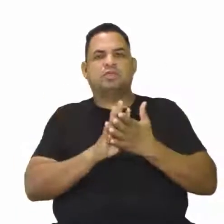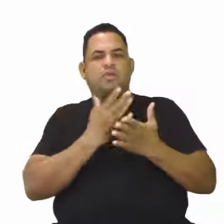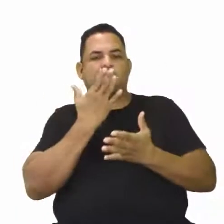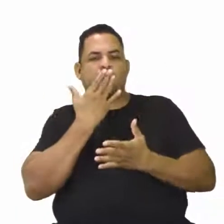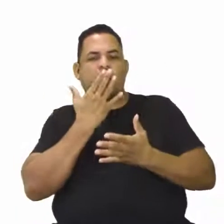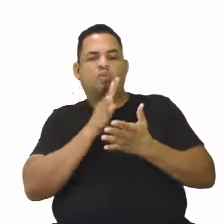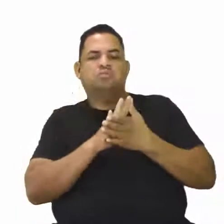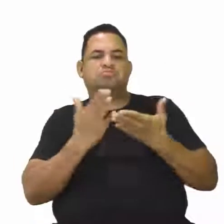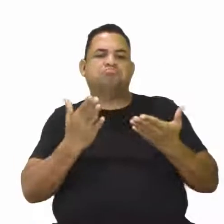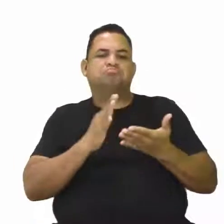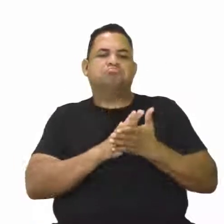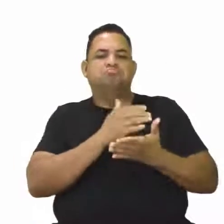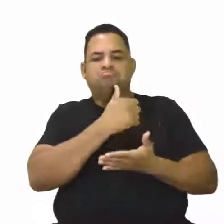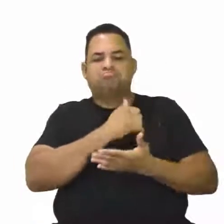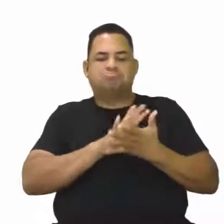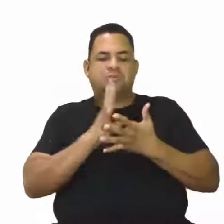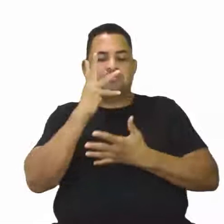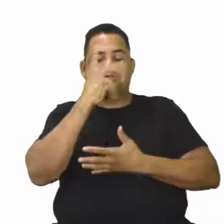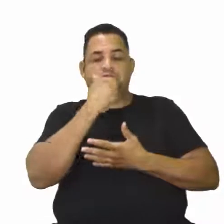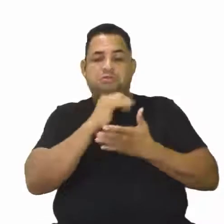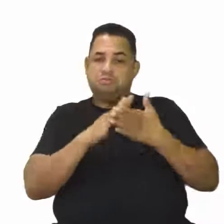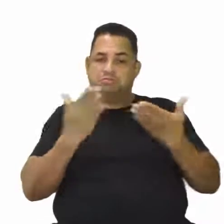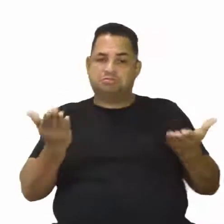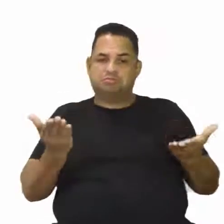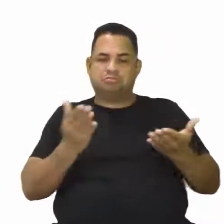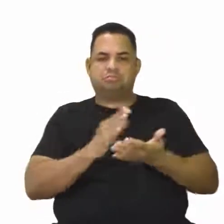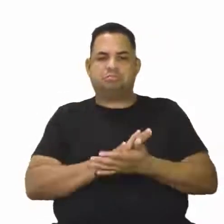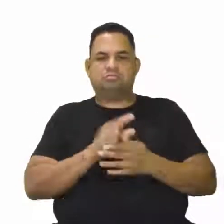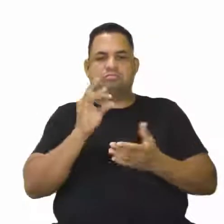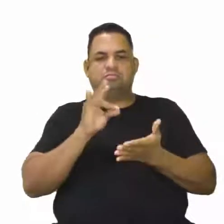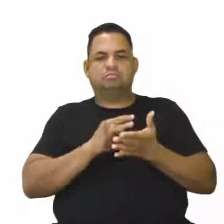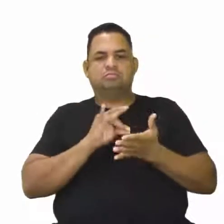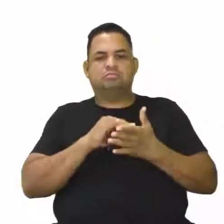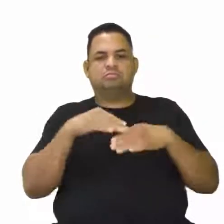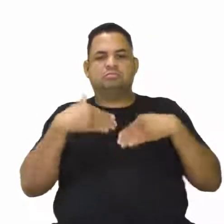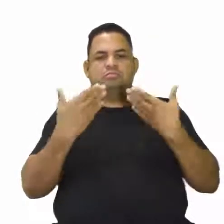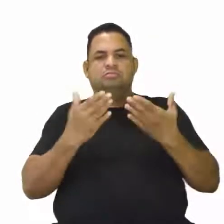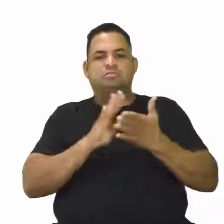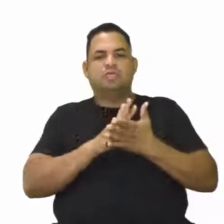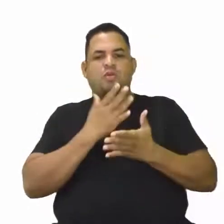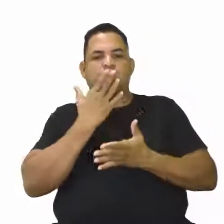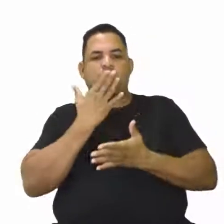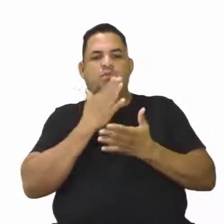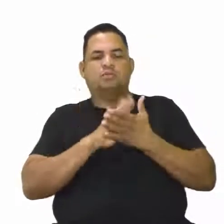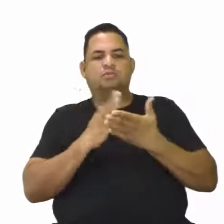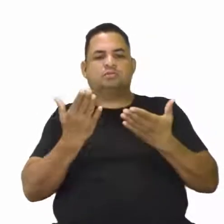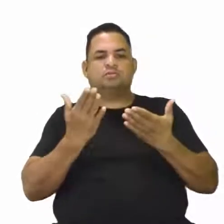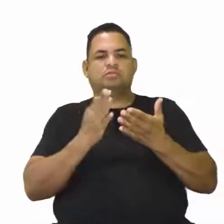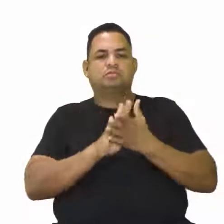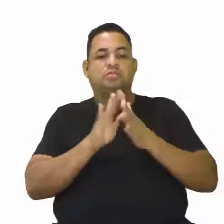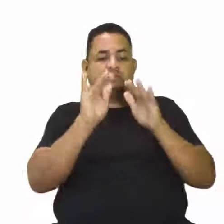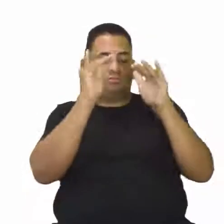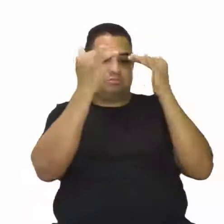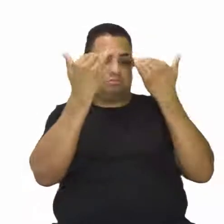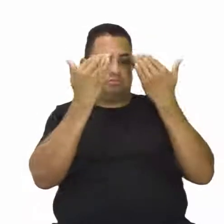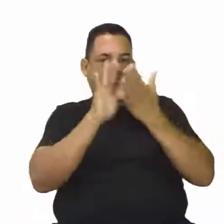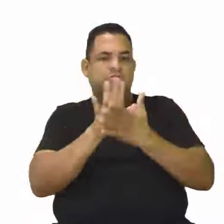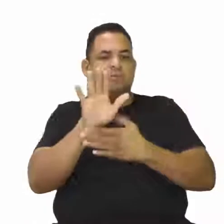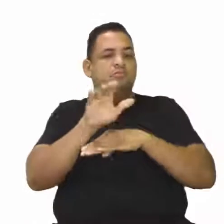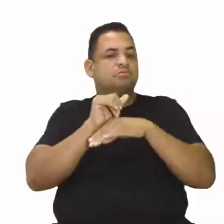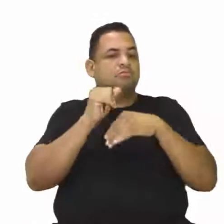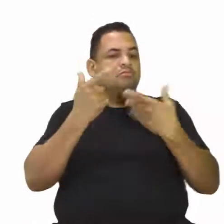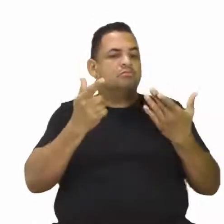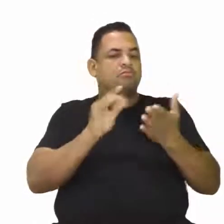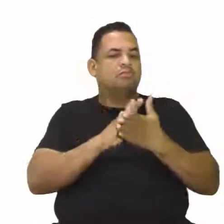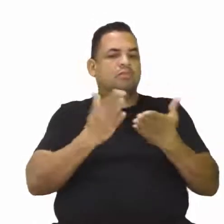o seu mapa for, mais bonito ele fica. Na verdade, é que quanto mais colorido ele for, mais a atenção ele chama